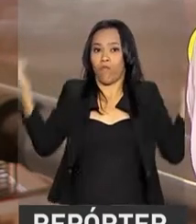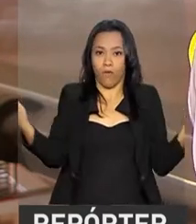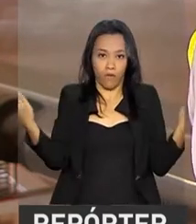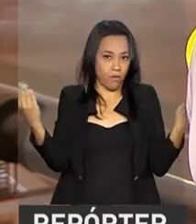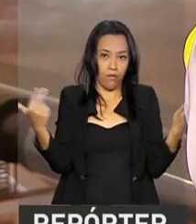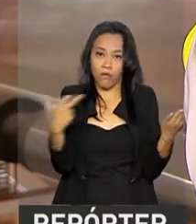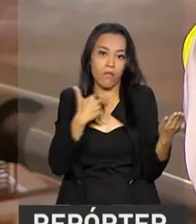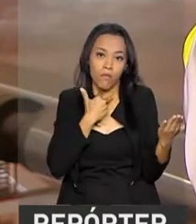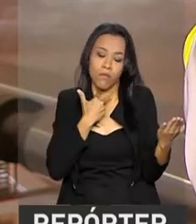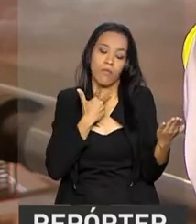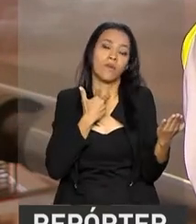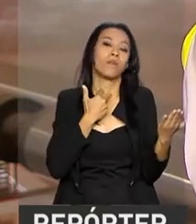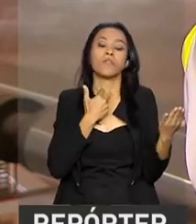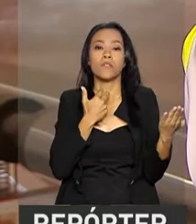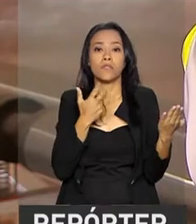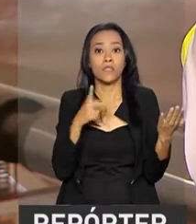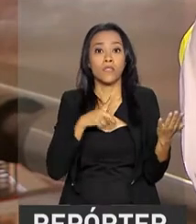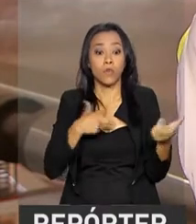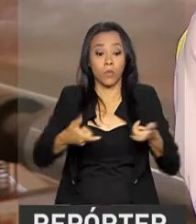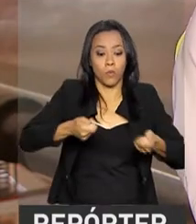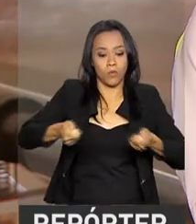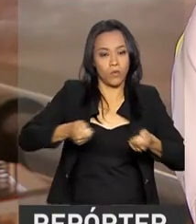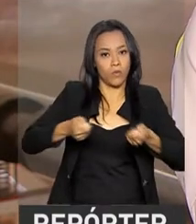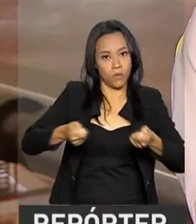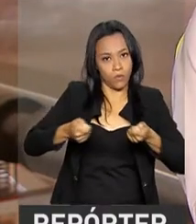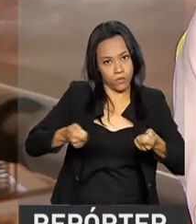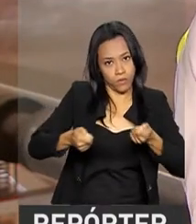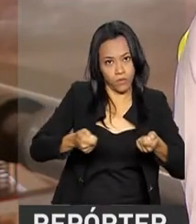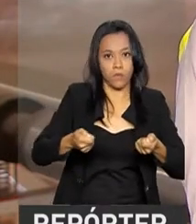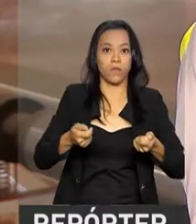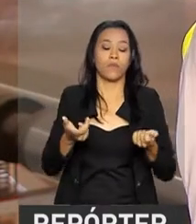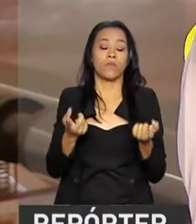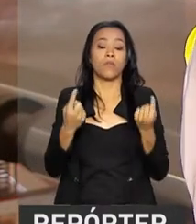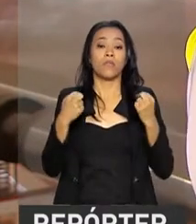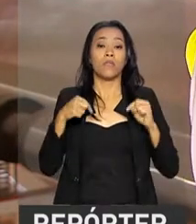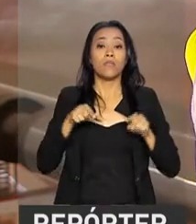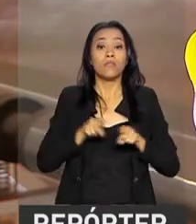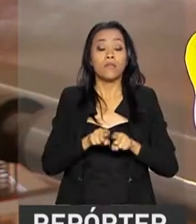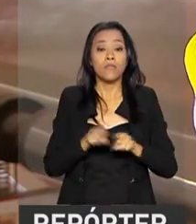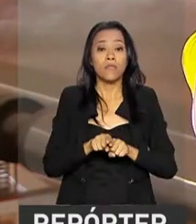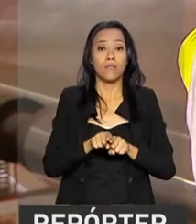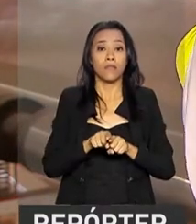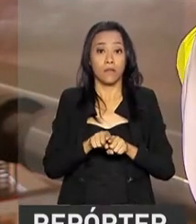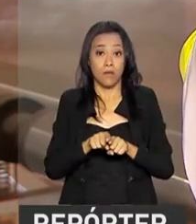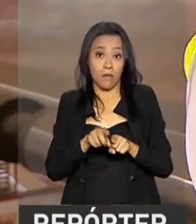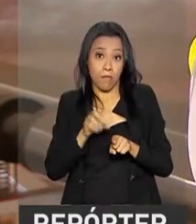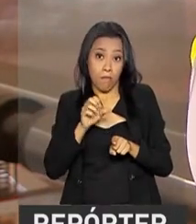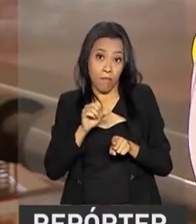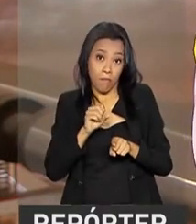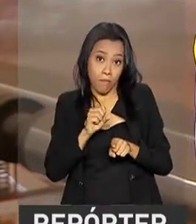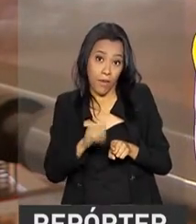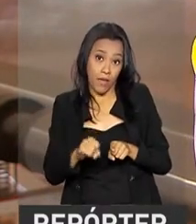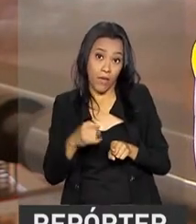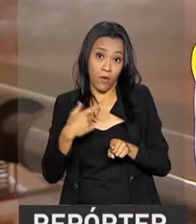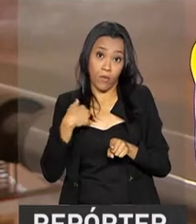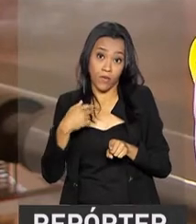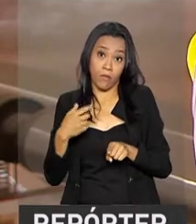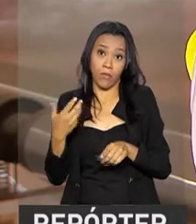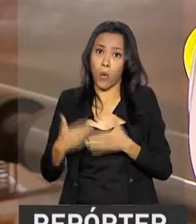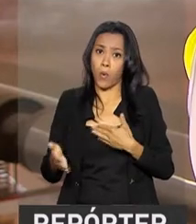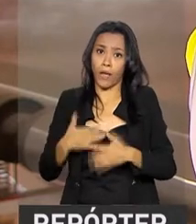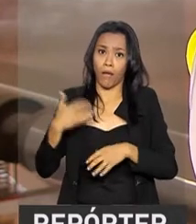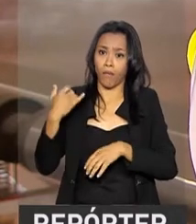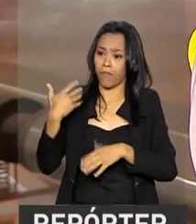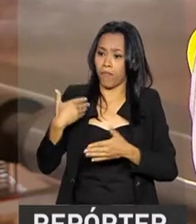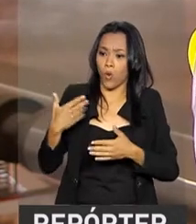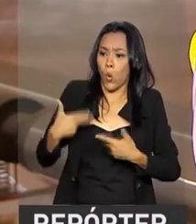amplitudes aceitáveis, né? E também, se eu trafegar em cima dela, equipamentos que eu ponho em cima dela,